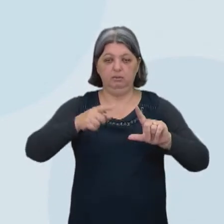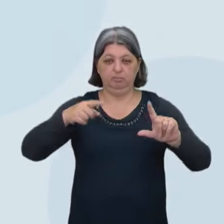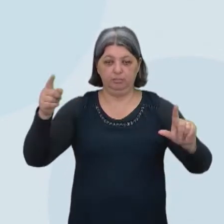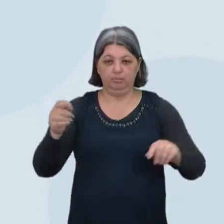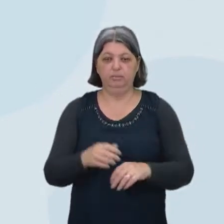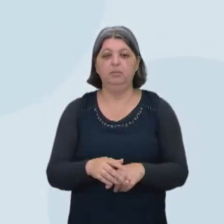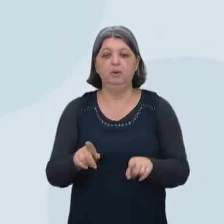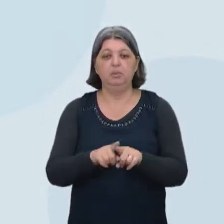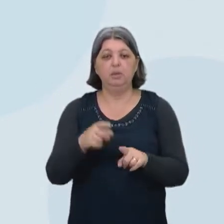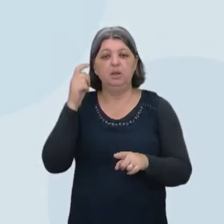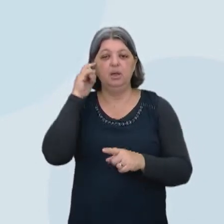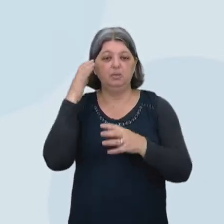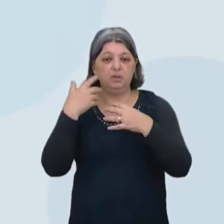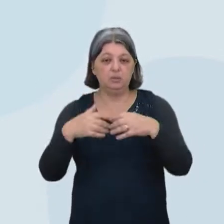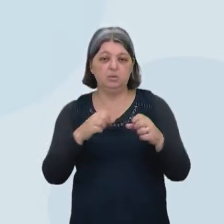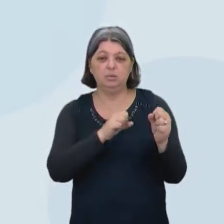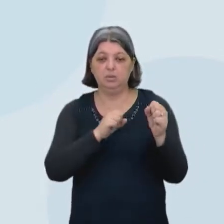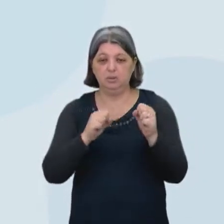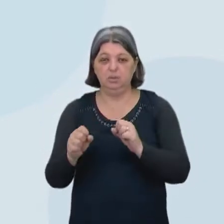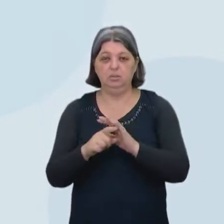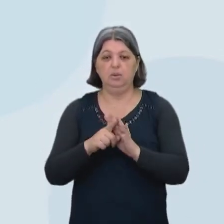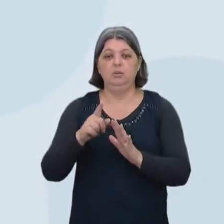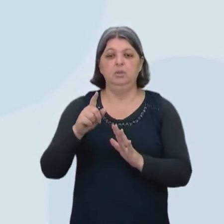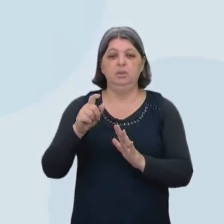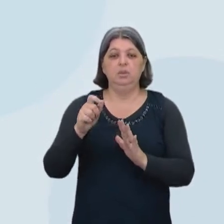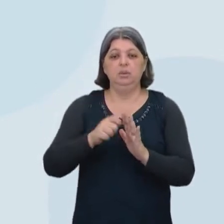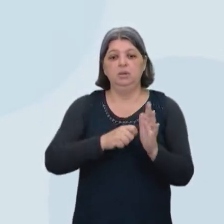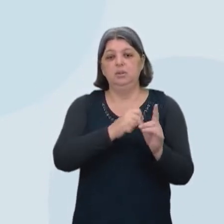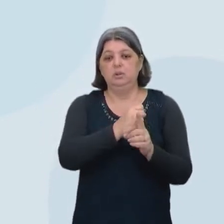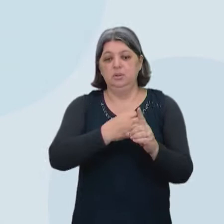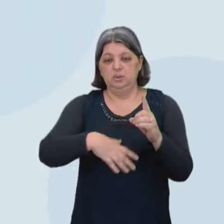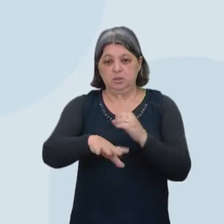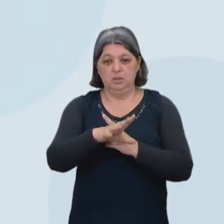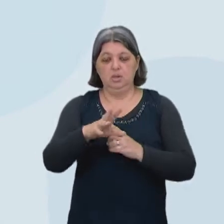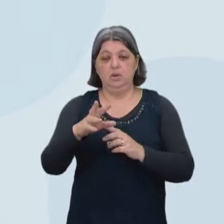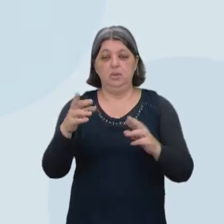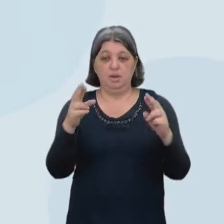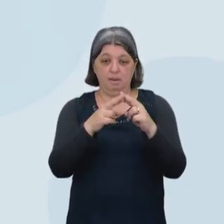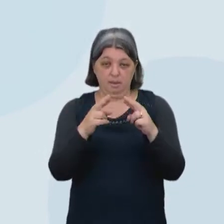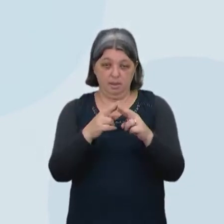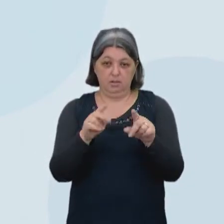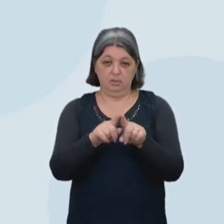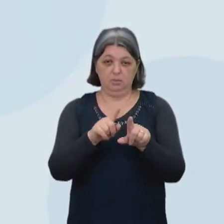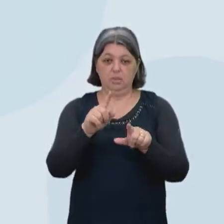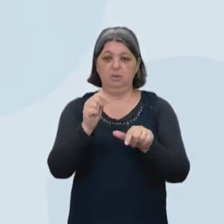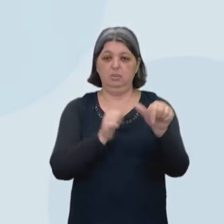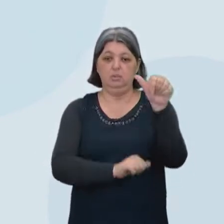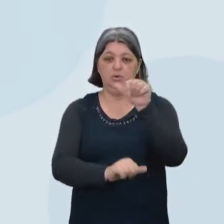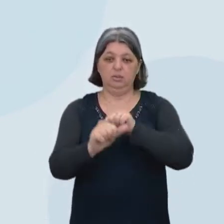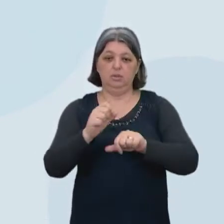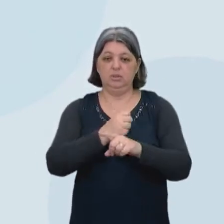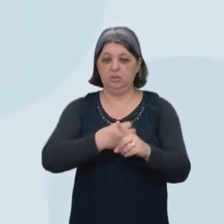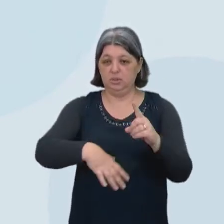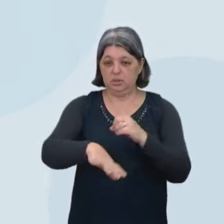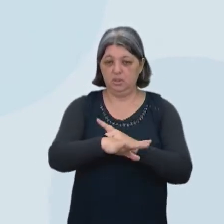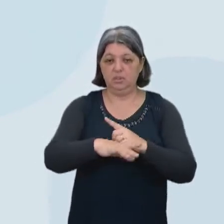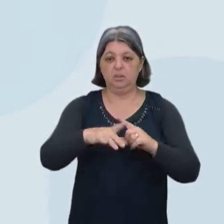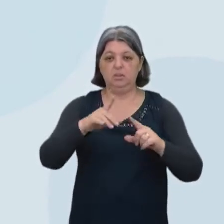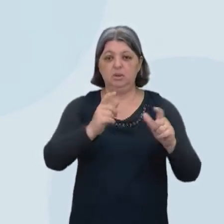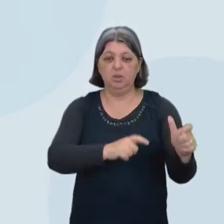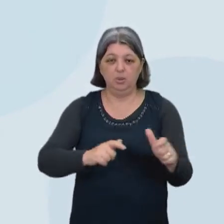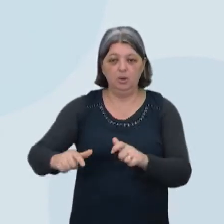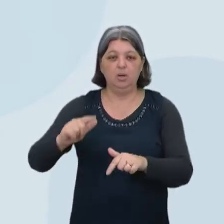do contrato social às redes, mudanças sociais, demografia e trabalho, e ainda o população